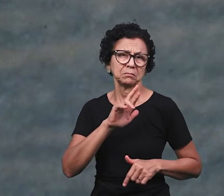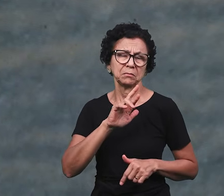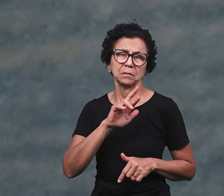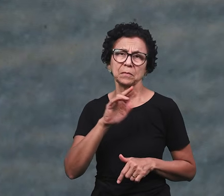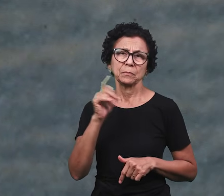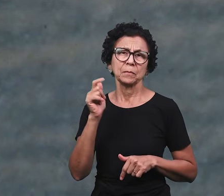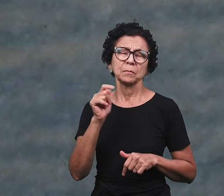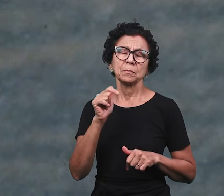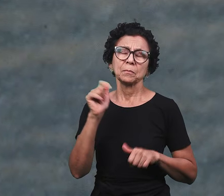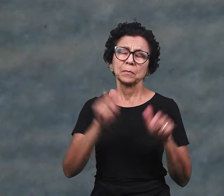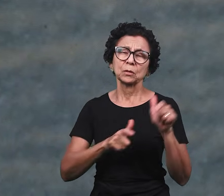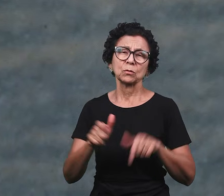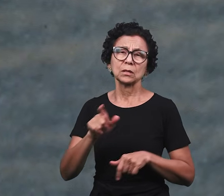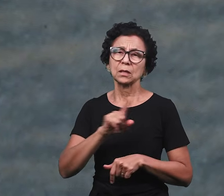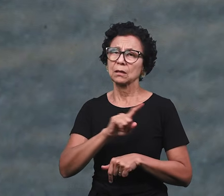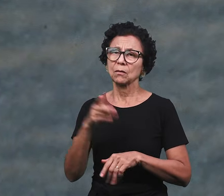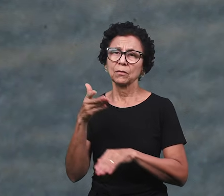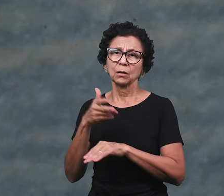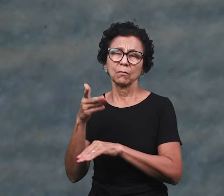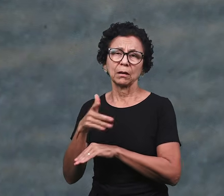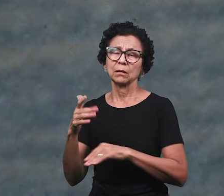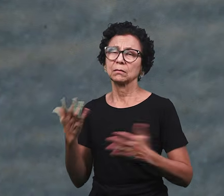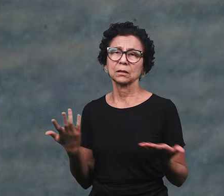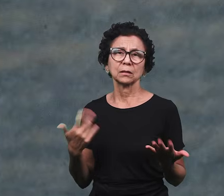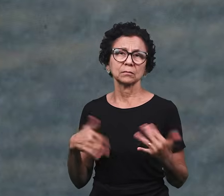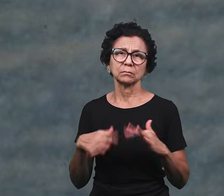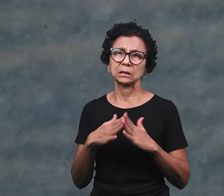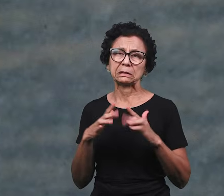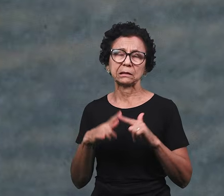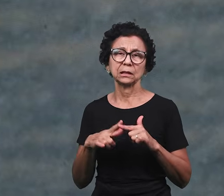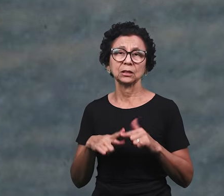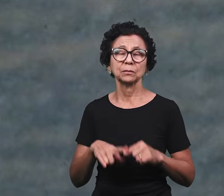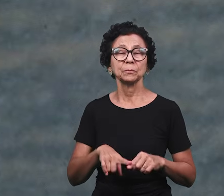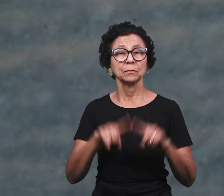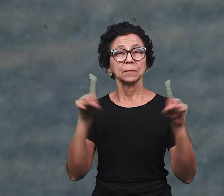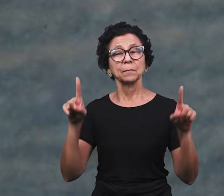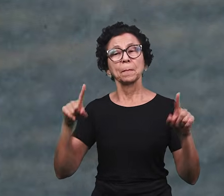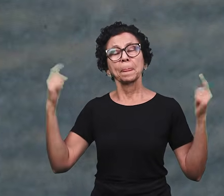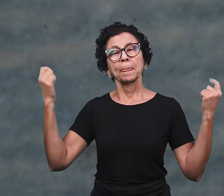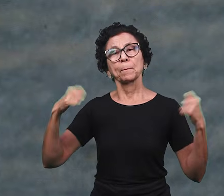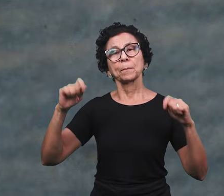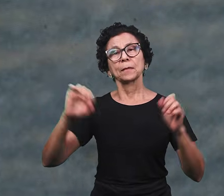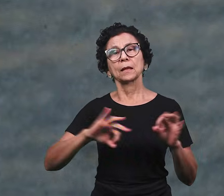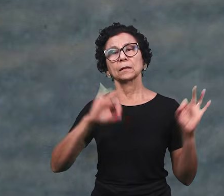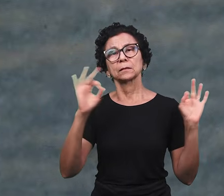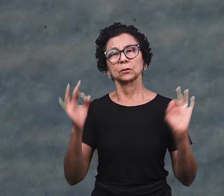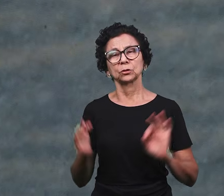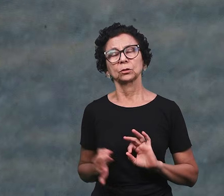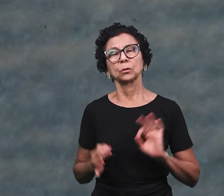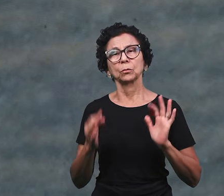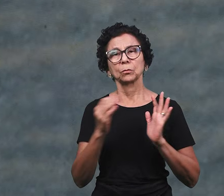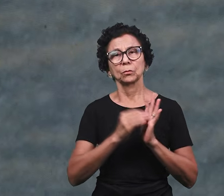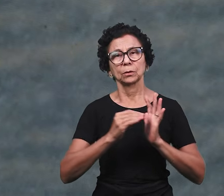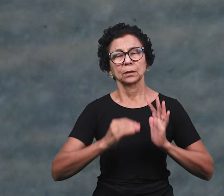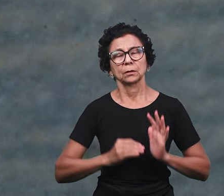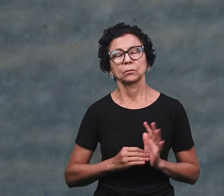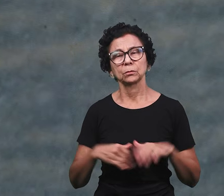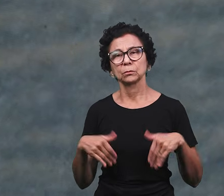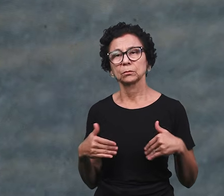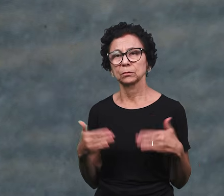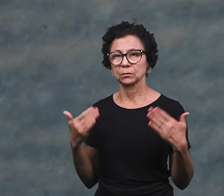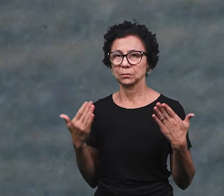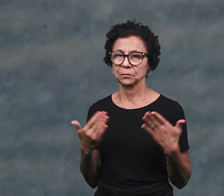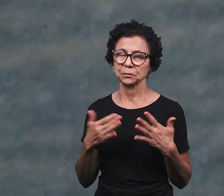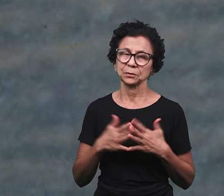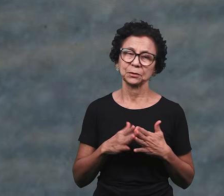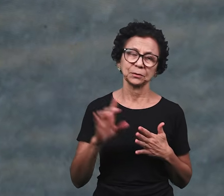igreja, mas que precisam ouvir, precisam assistir aquilo que vai ser trazido no programa de